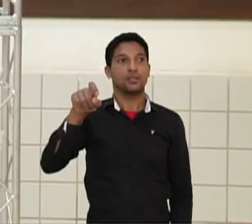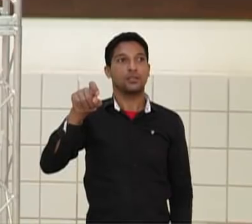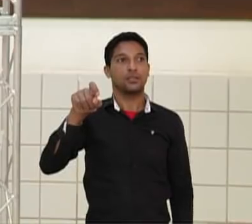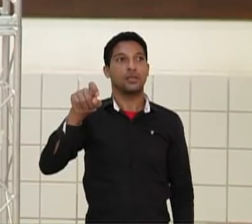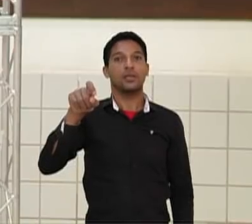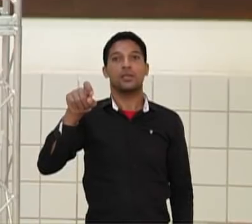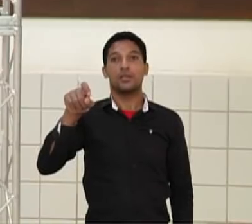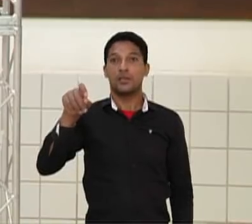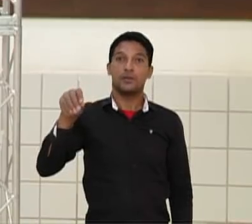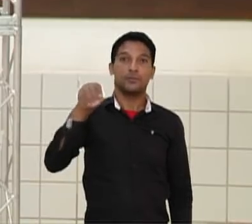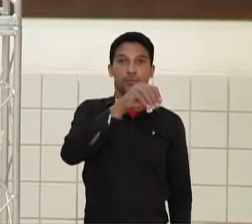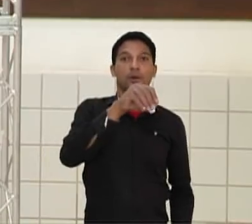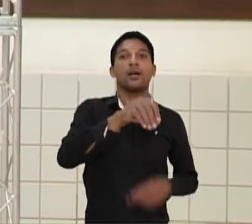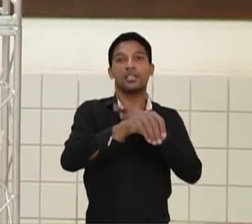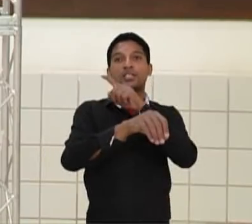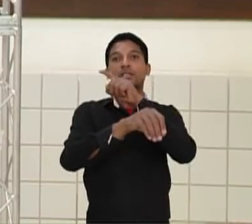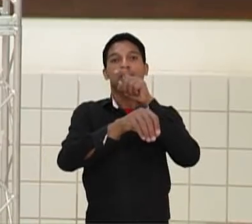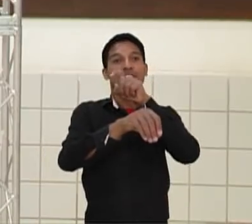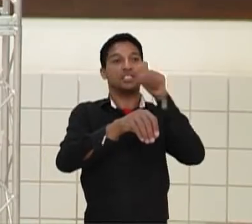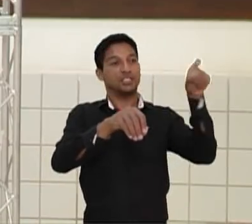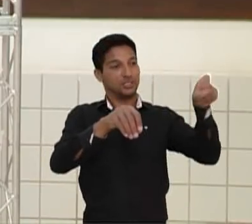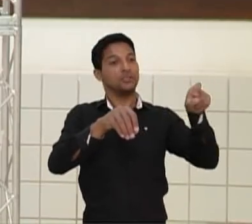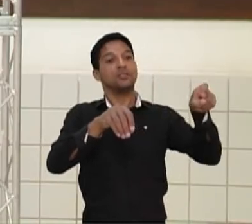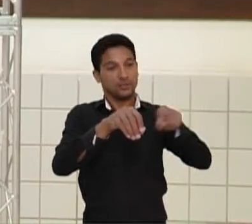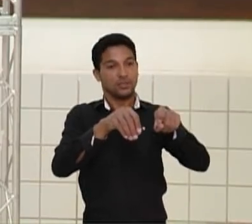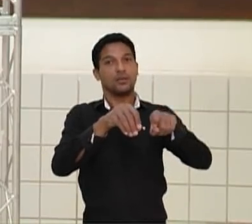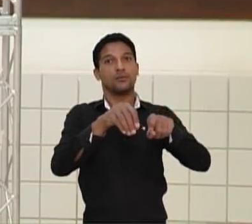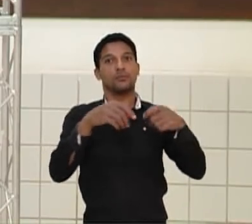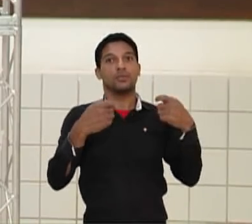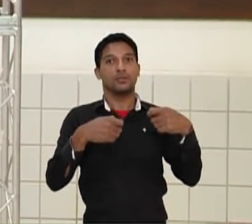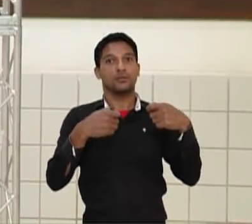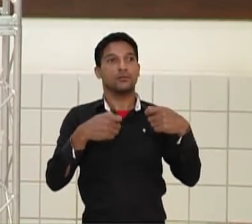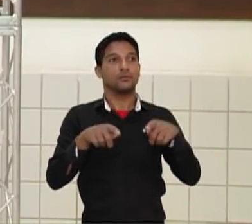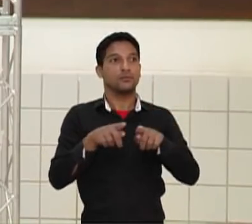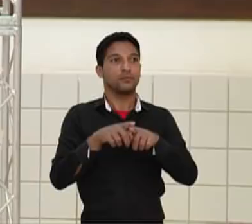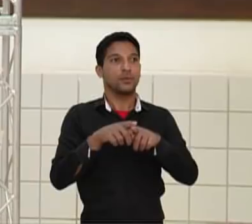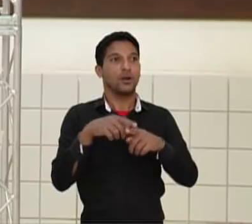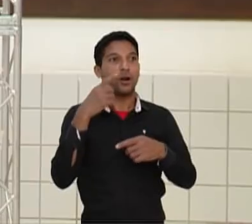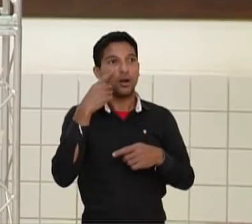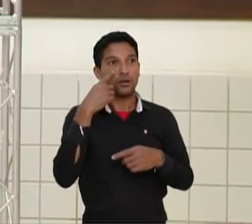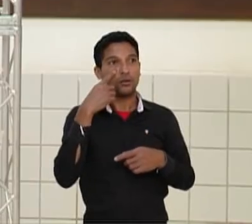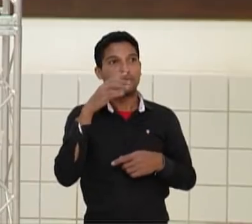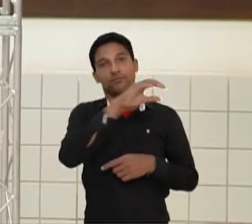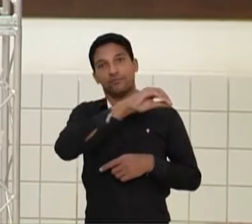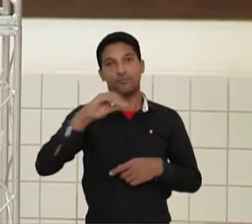tenho que tirar o x daqui também. Então vai ficar assim, 3x menos x.